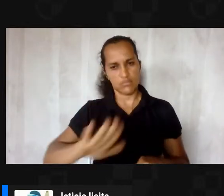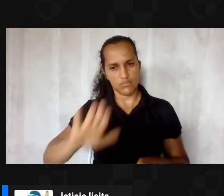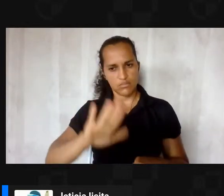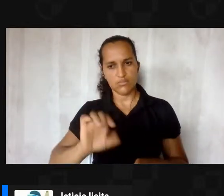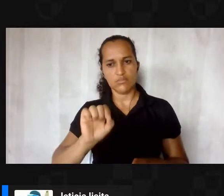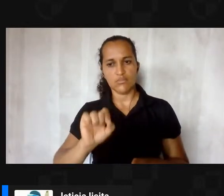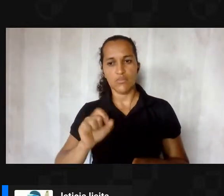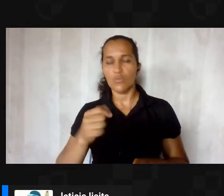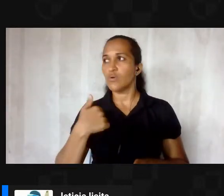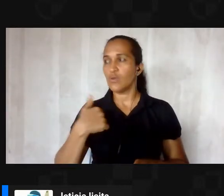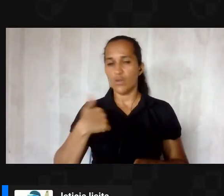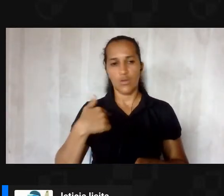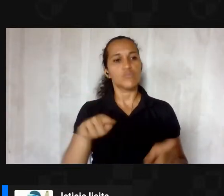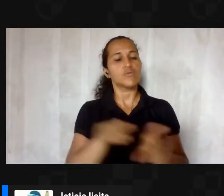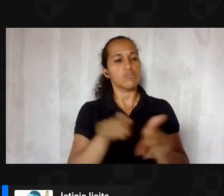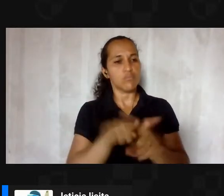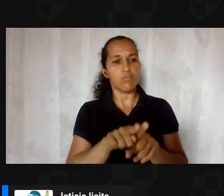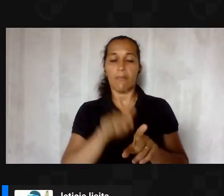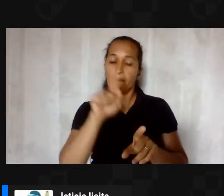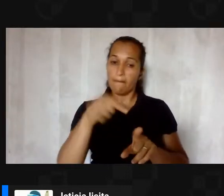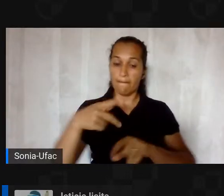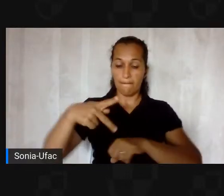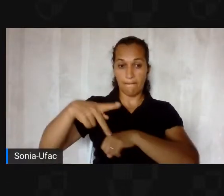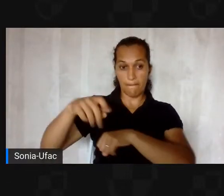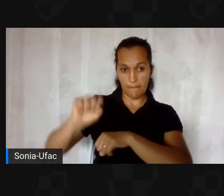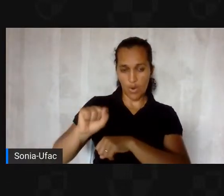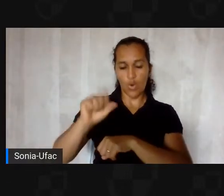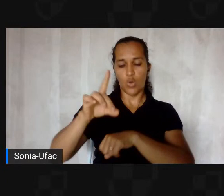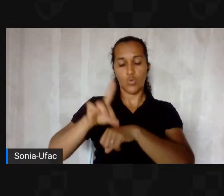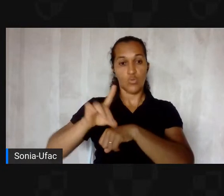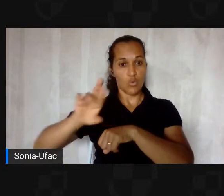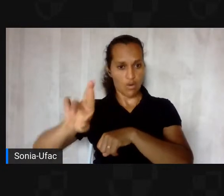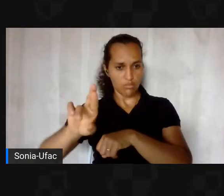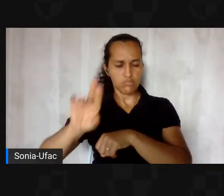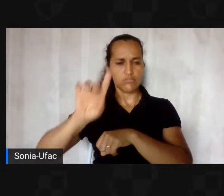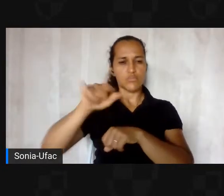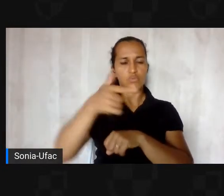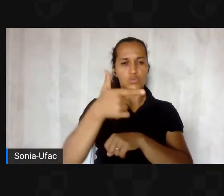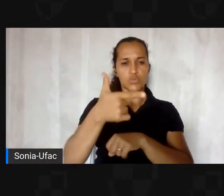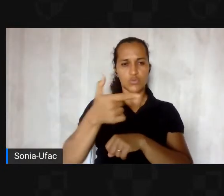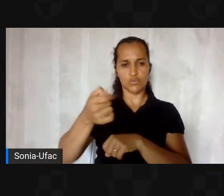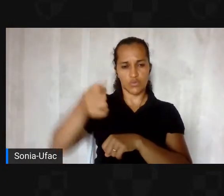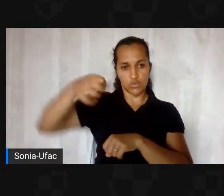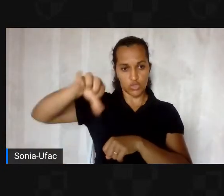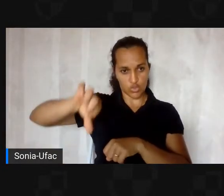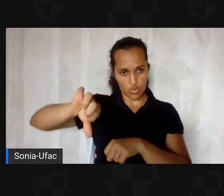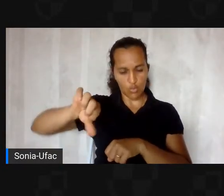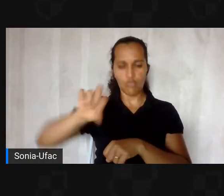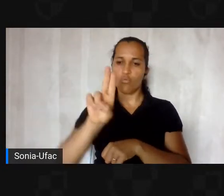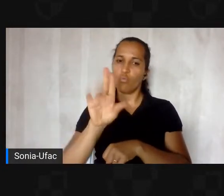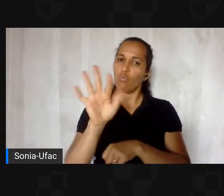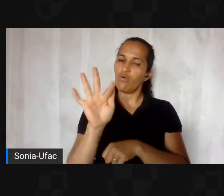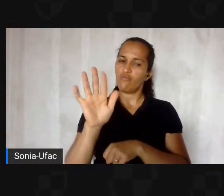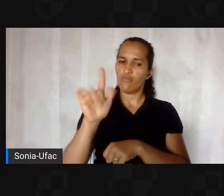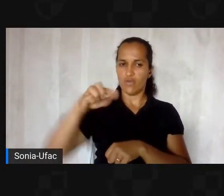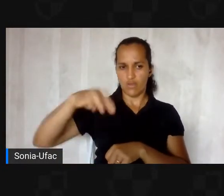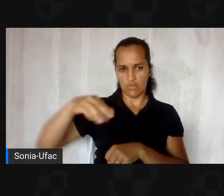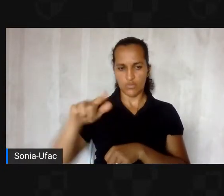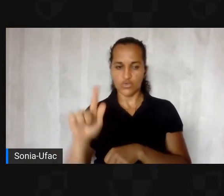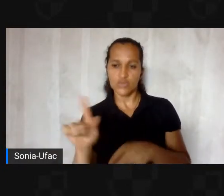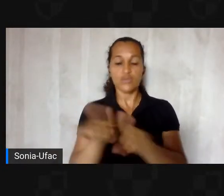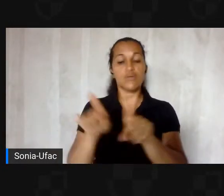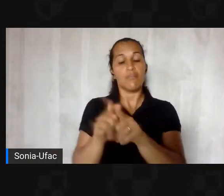concluir o meu pós-doutorado em 2019 na UFMG, também em estudos linguísticos.